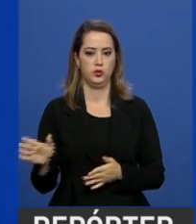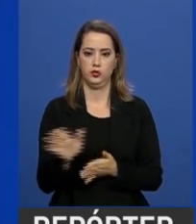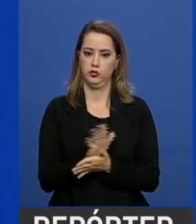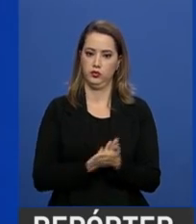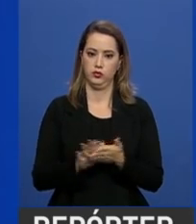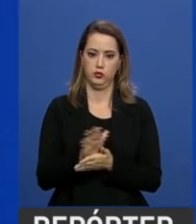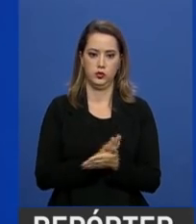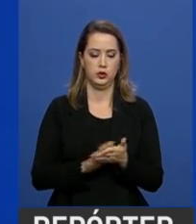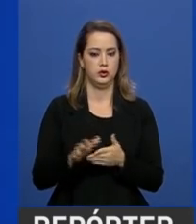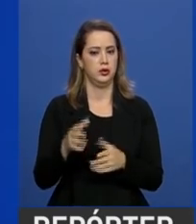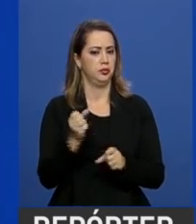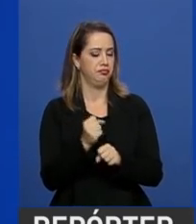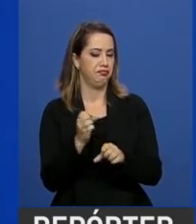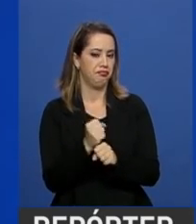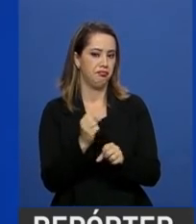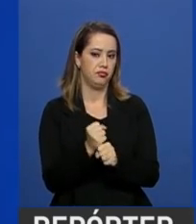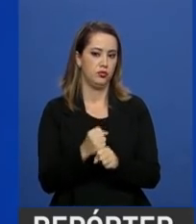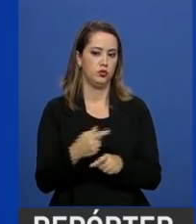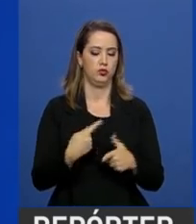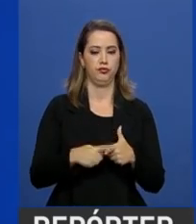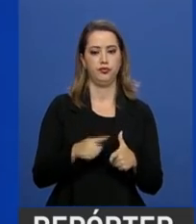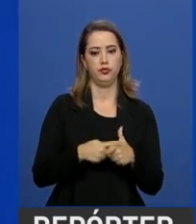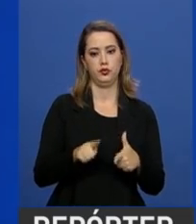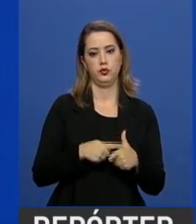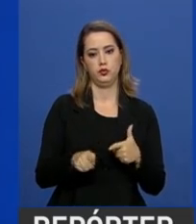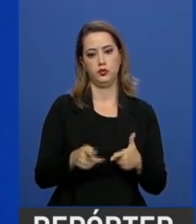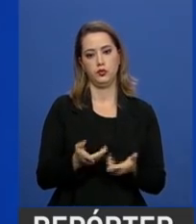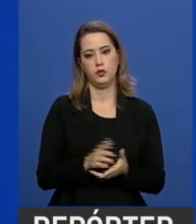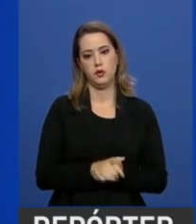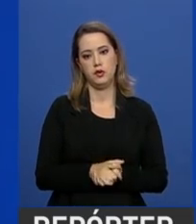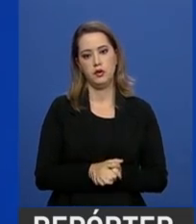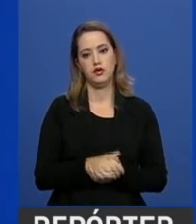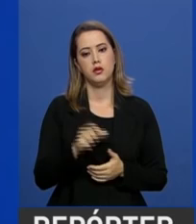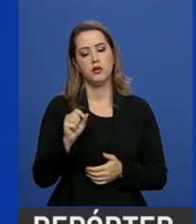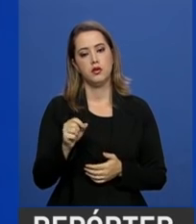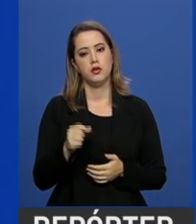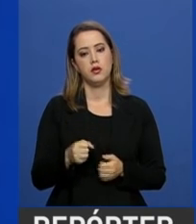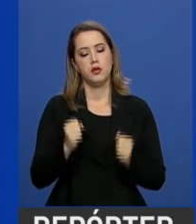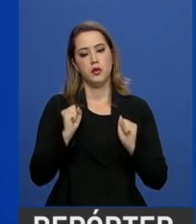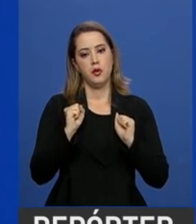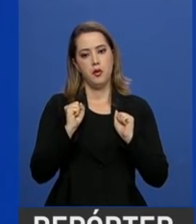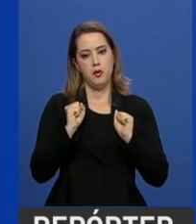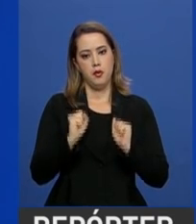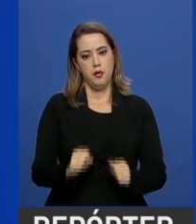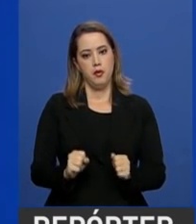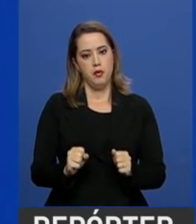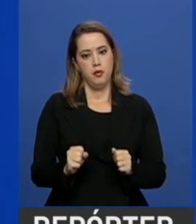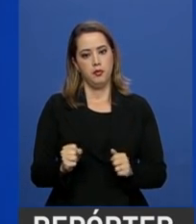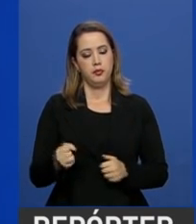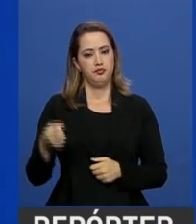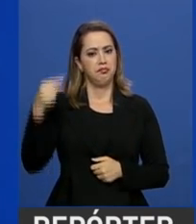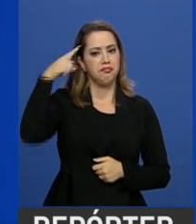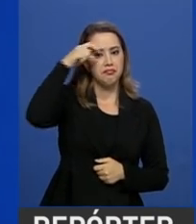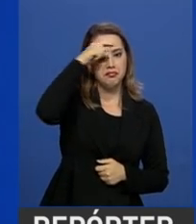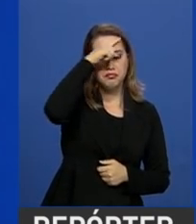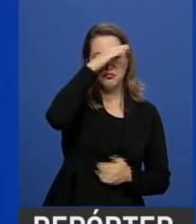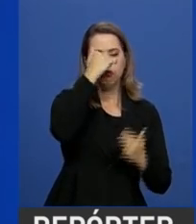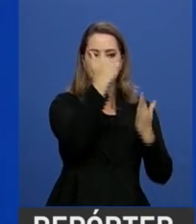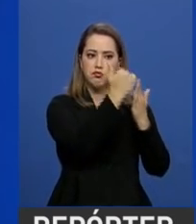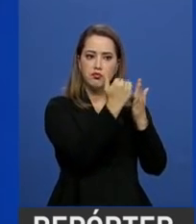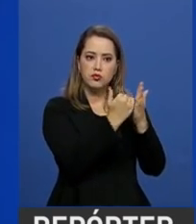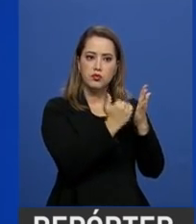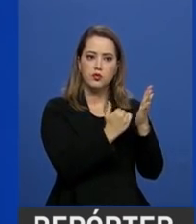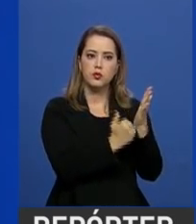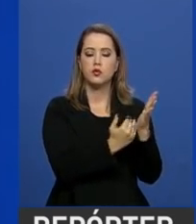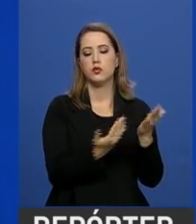restrição orçamentária ou financeira que venha a comprometer o cronograma de